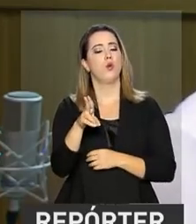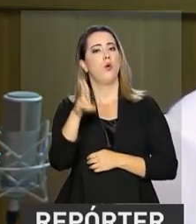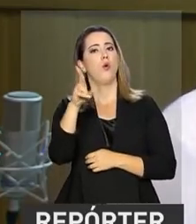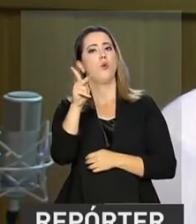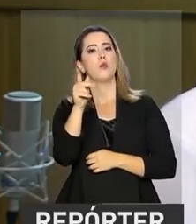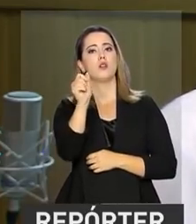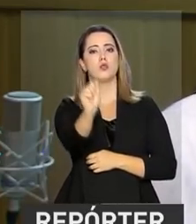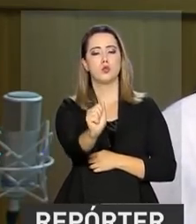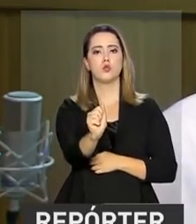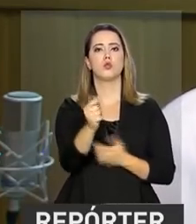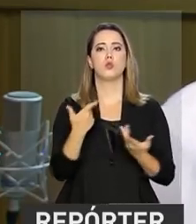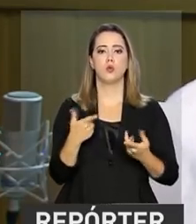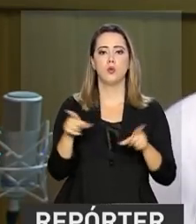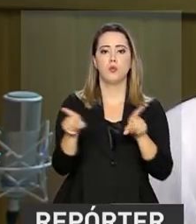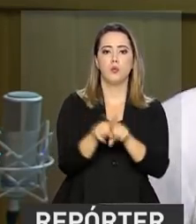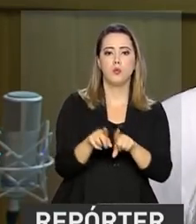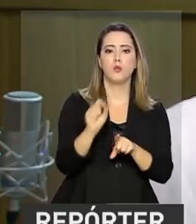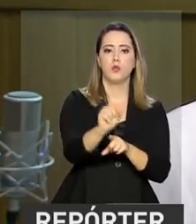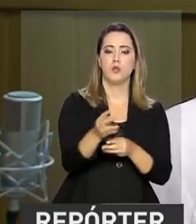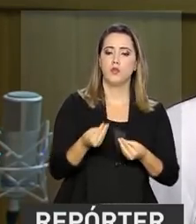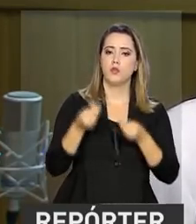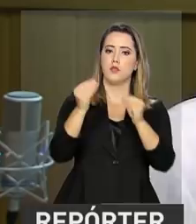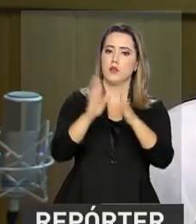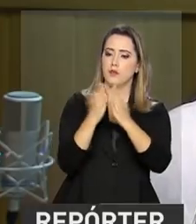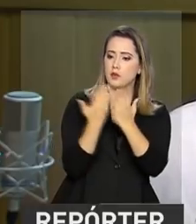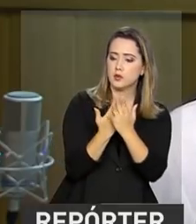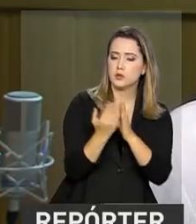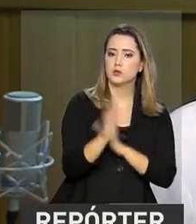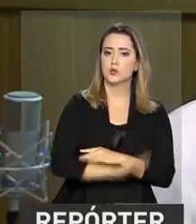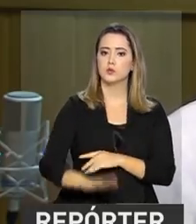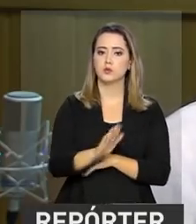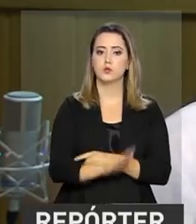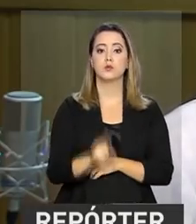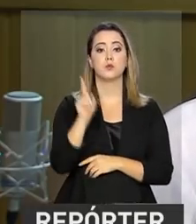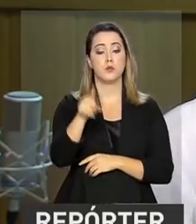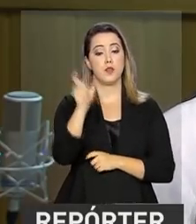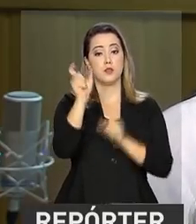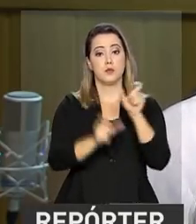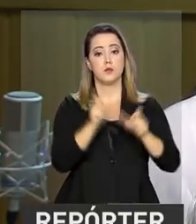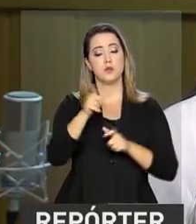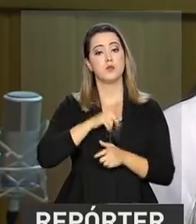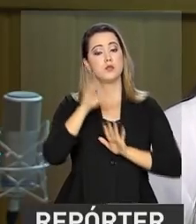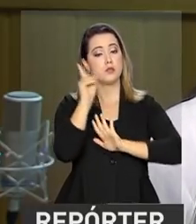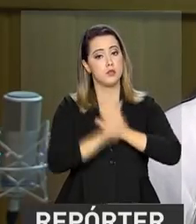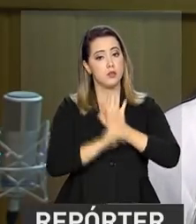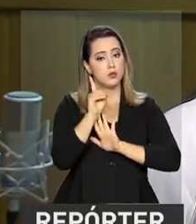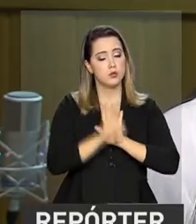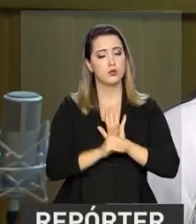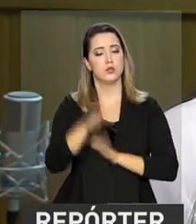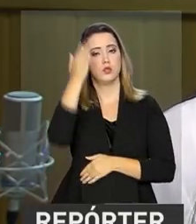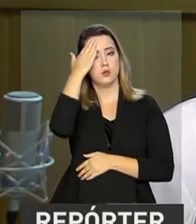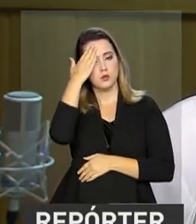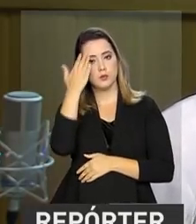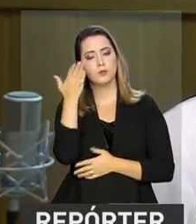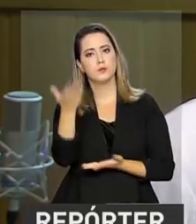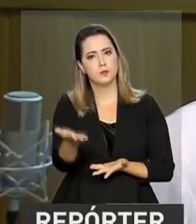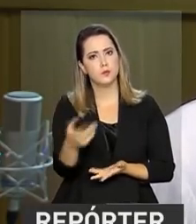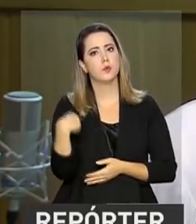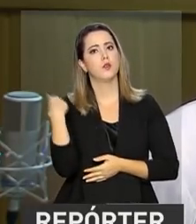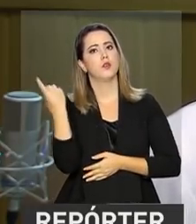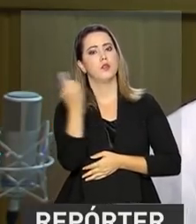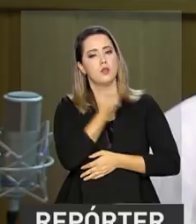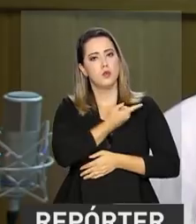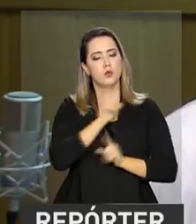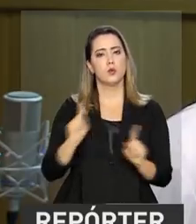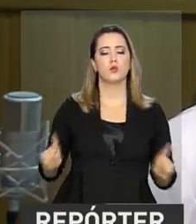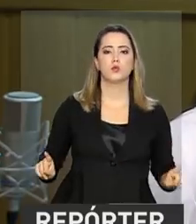ubs e na sociedade vai levar à creche então acho que há um cidadão ele tem o direito de saber isso ea no nosso